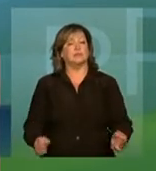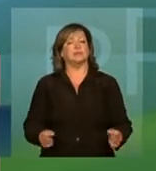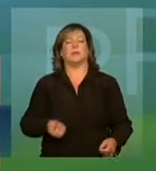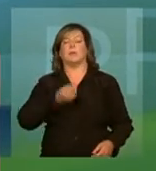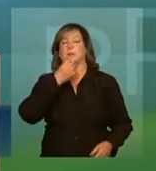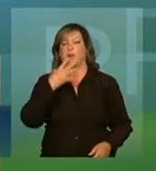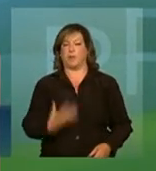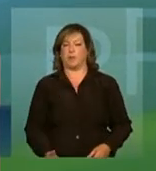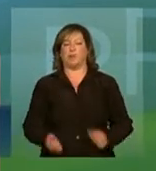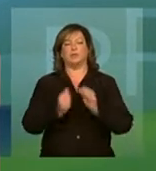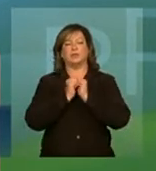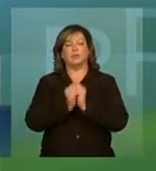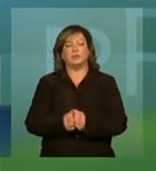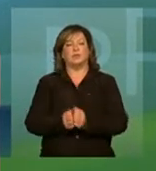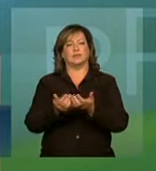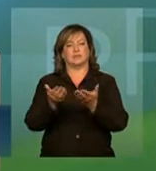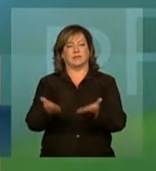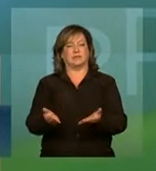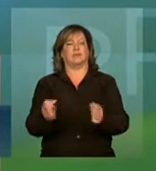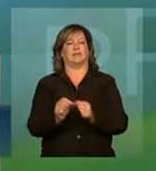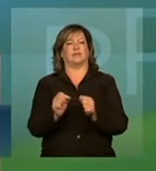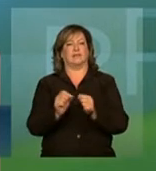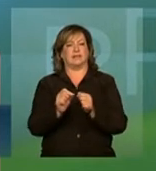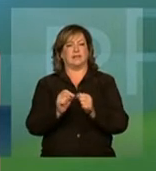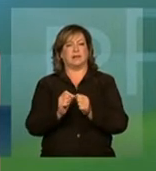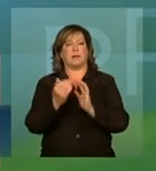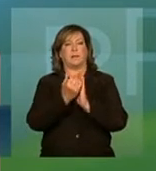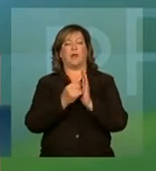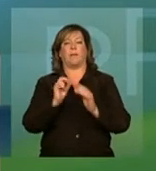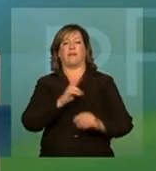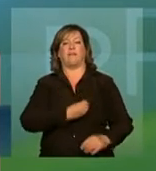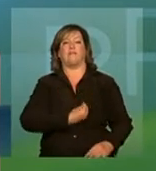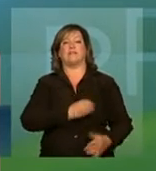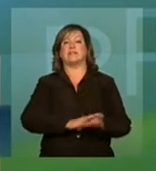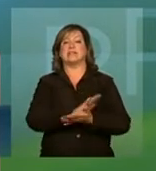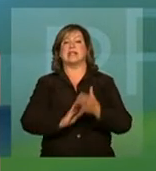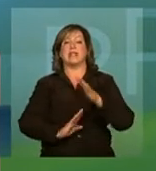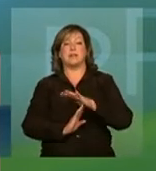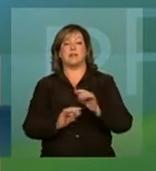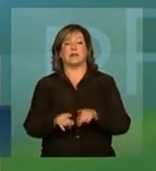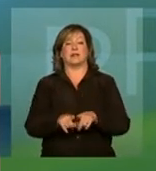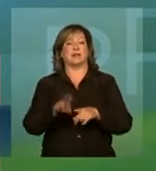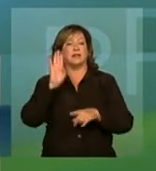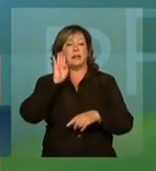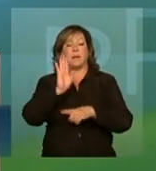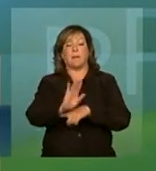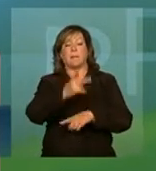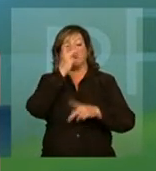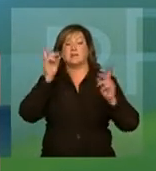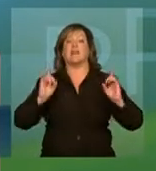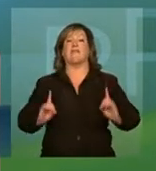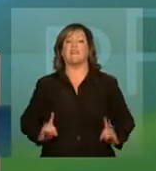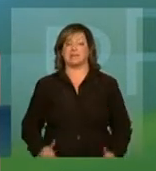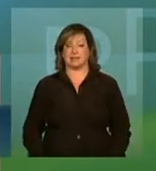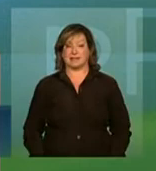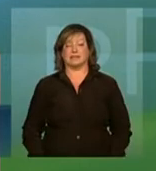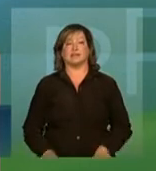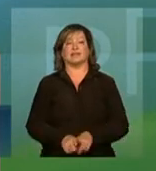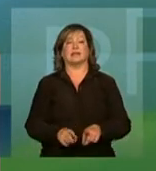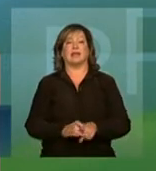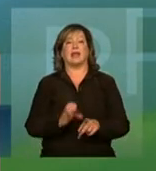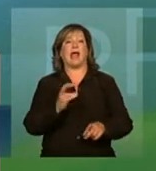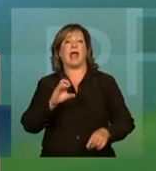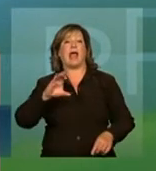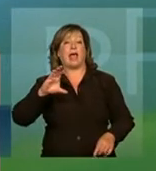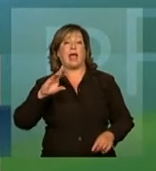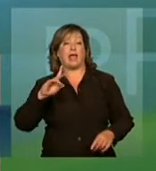gratificante estar ao seu lado, construindo programas como Viver Sem Limite, voltado para a pessoa com deficiência, o programa Crack é